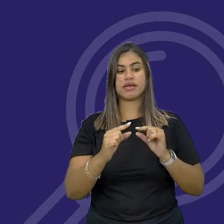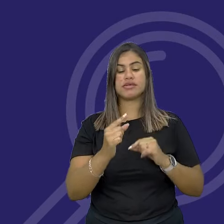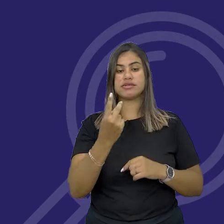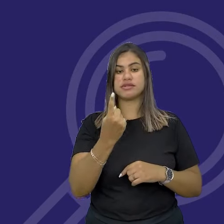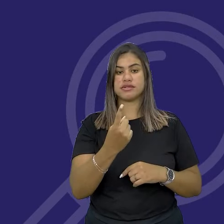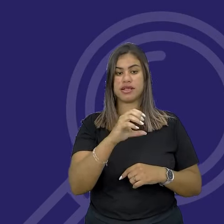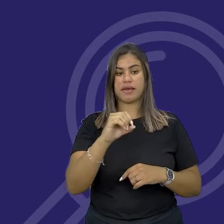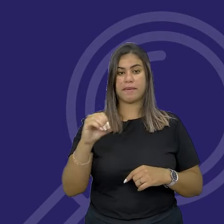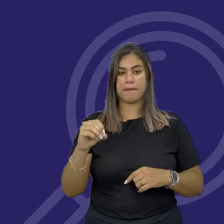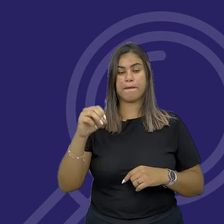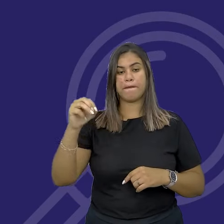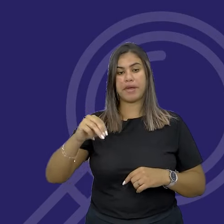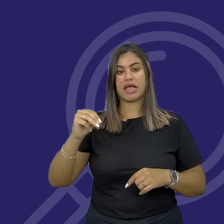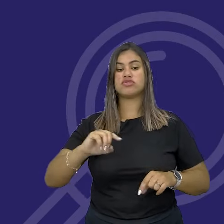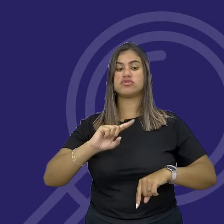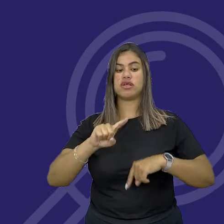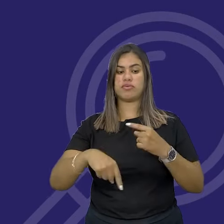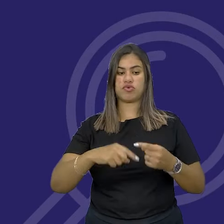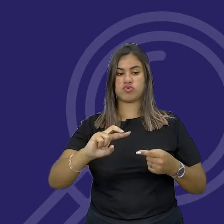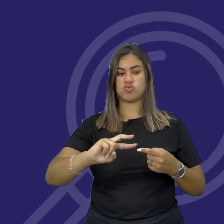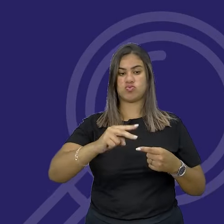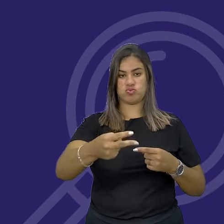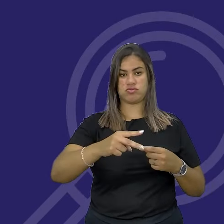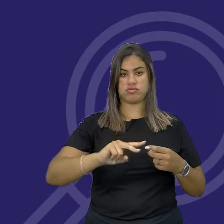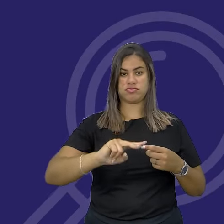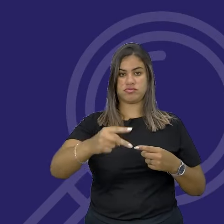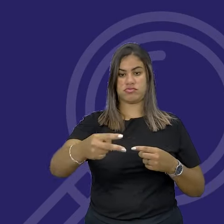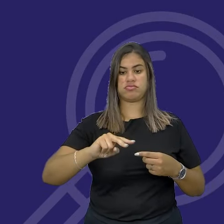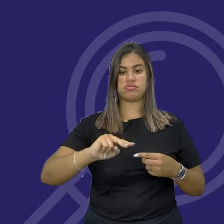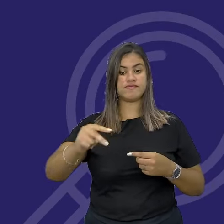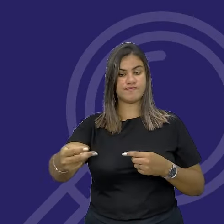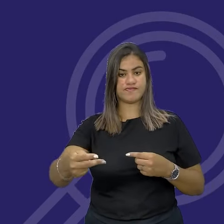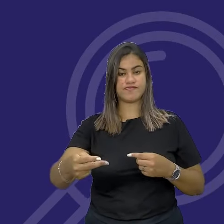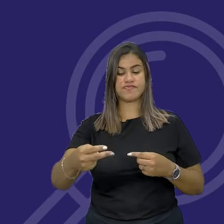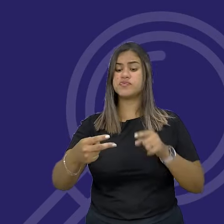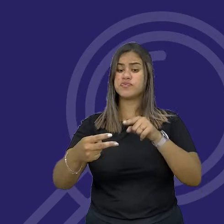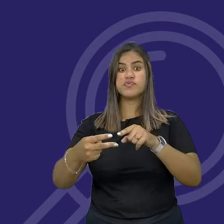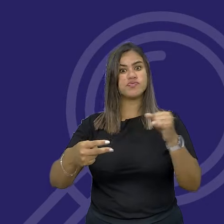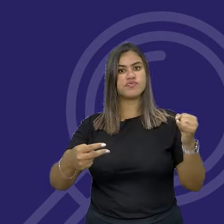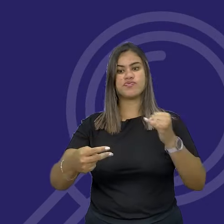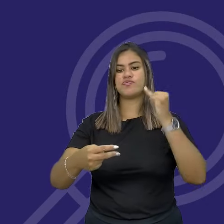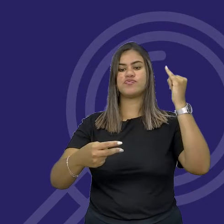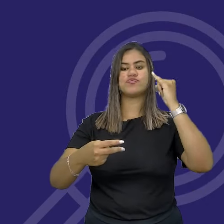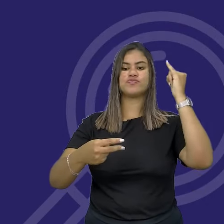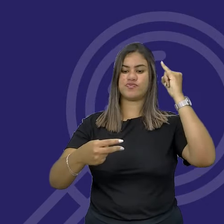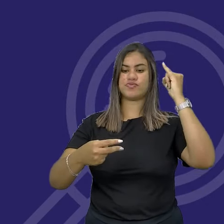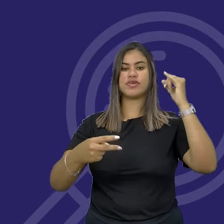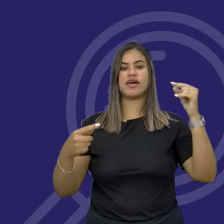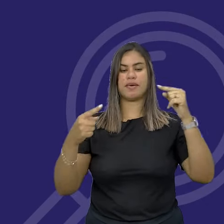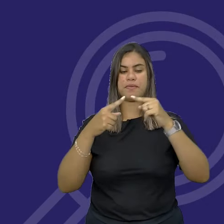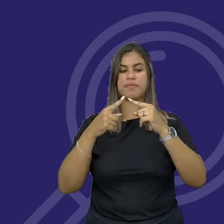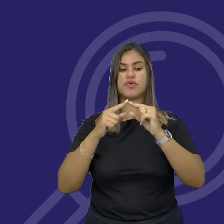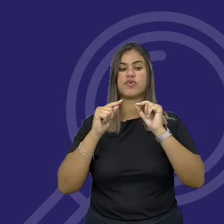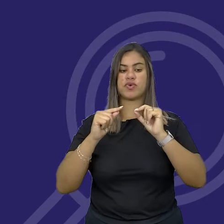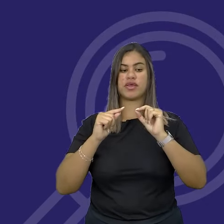depois dobra, tá? Essa parte é muito importante, a palavra dobrar relacionada com a